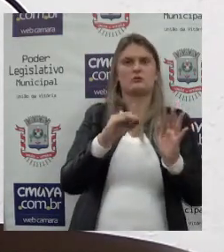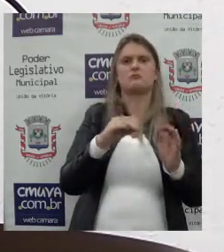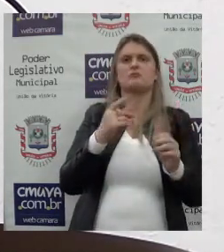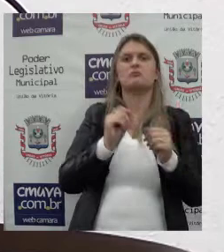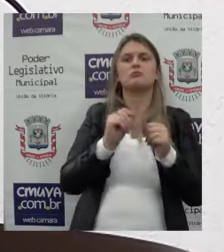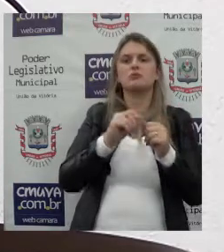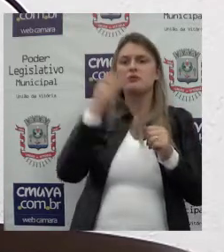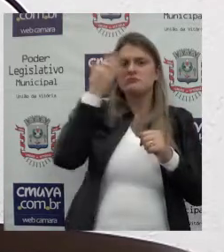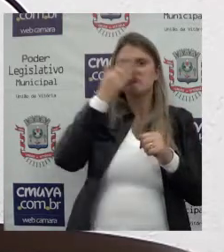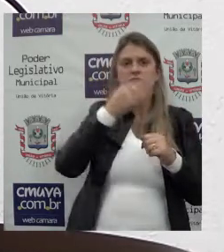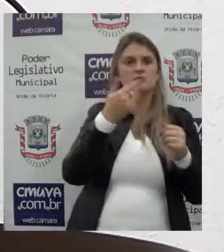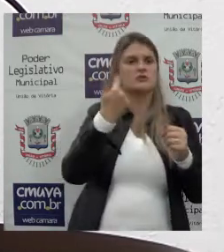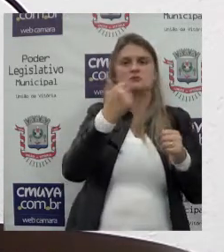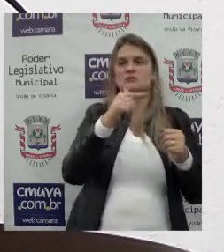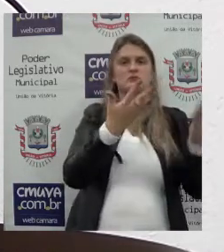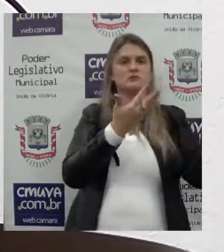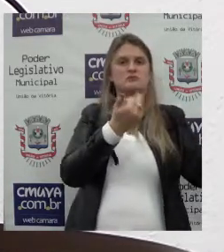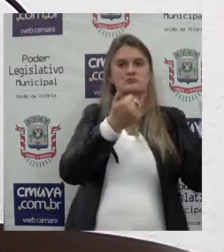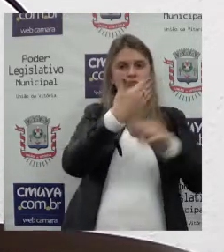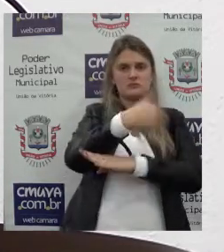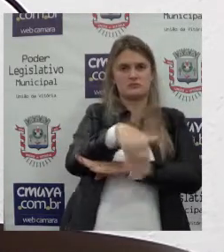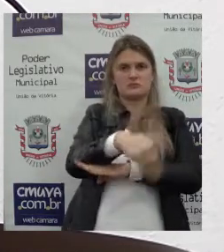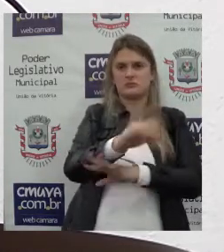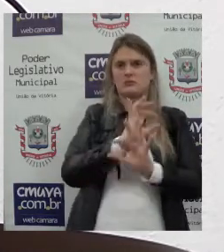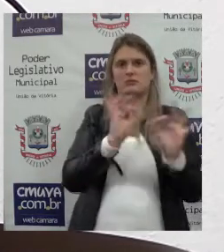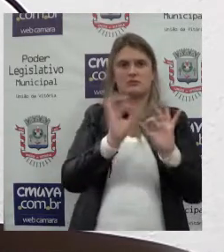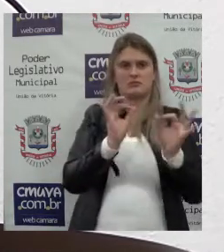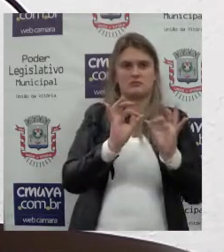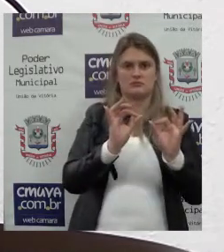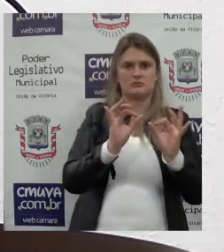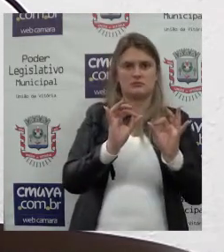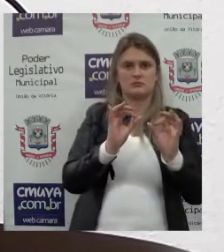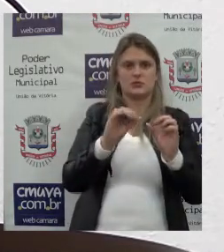rua, furtar alguém, porque você não via jovens na rua.